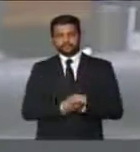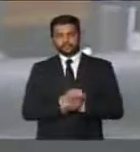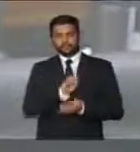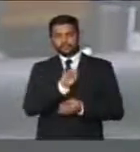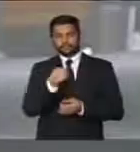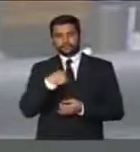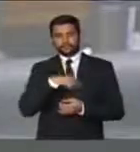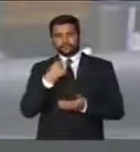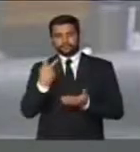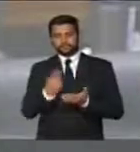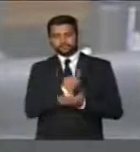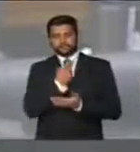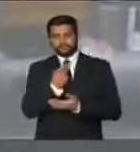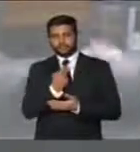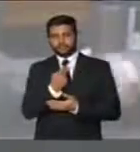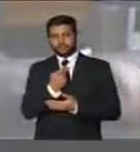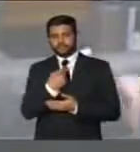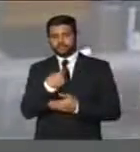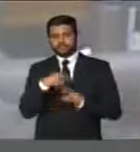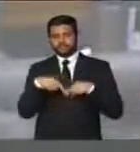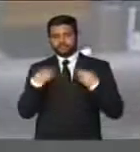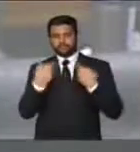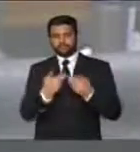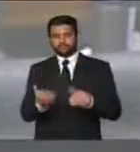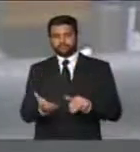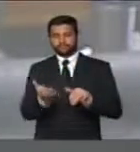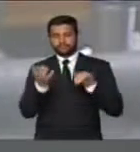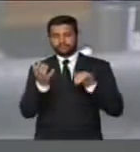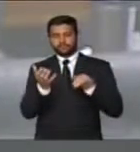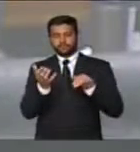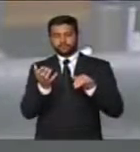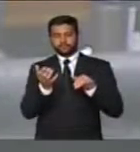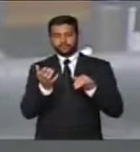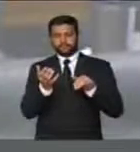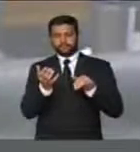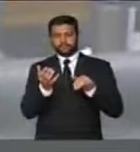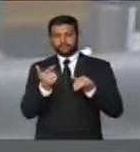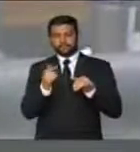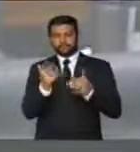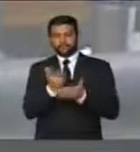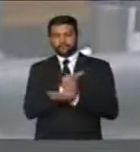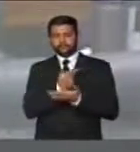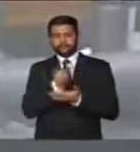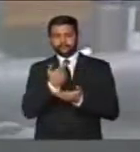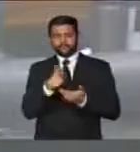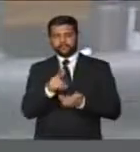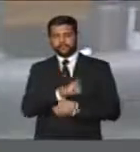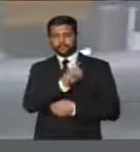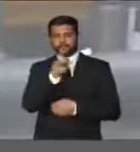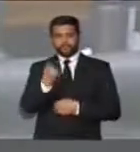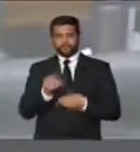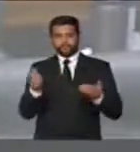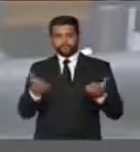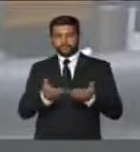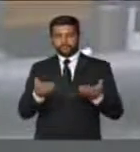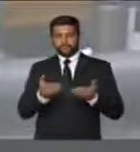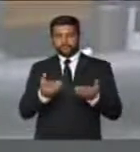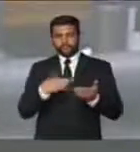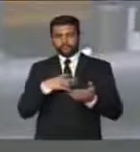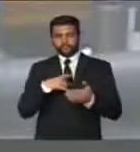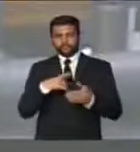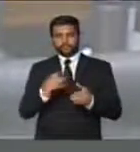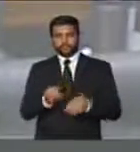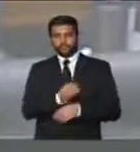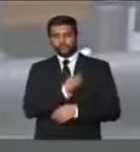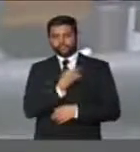Só que o fato da sessão do Congresso Nacional não ter ocorrido no dia de hoje, do